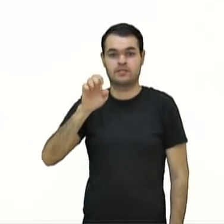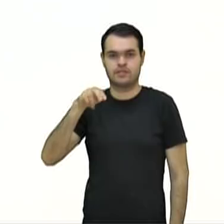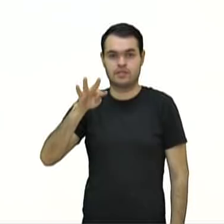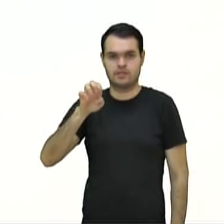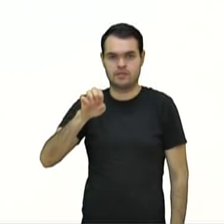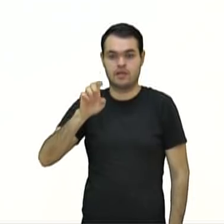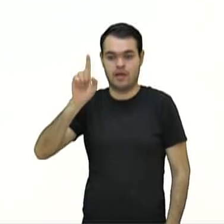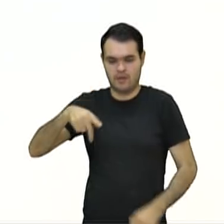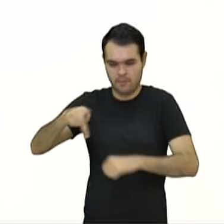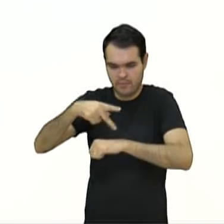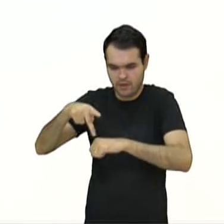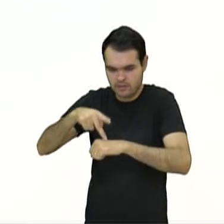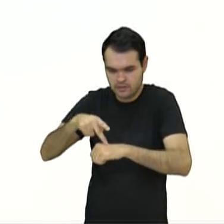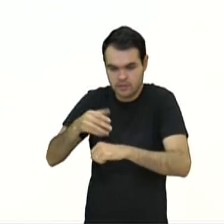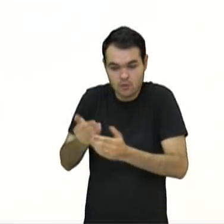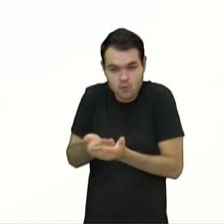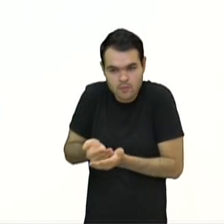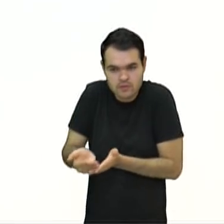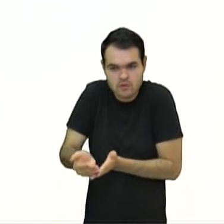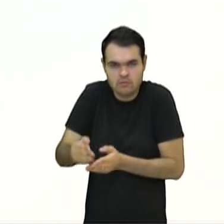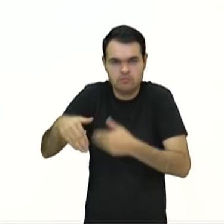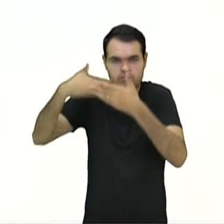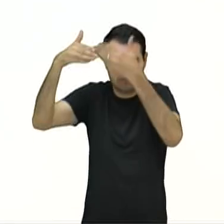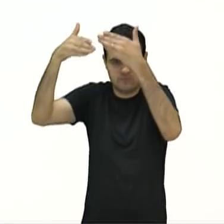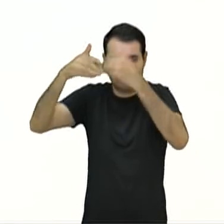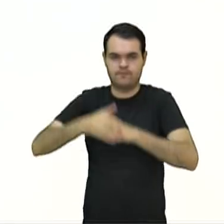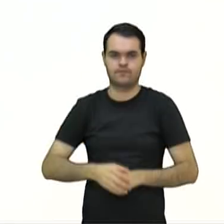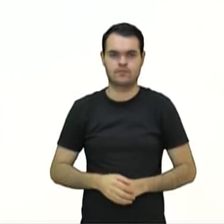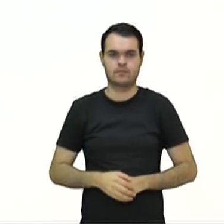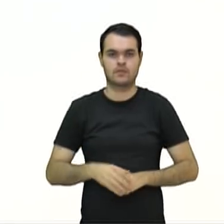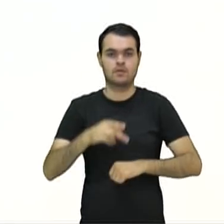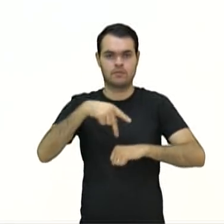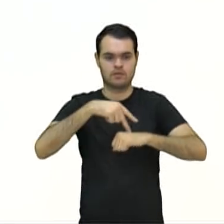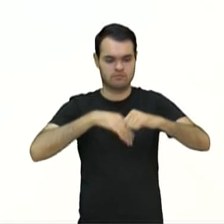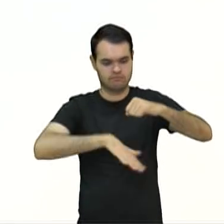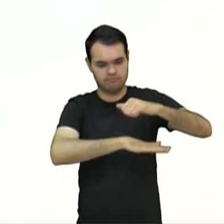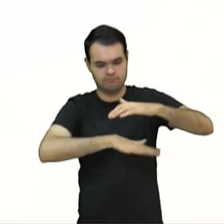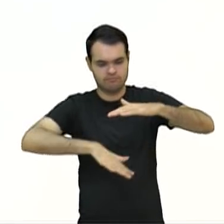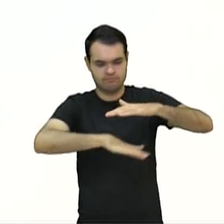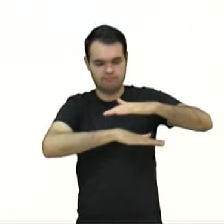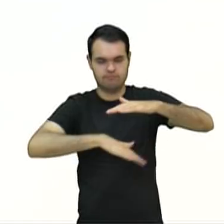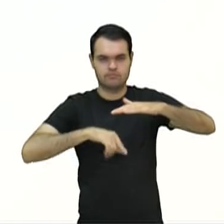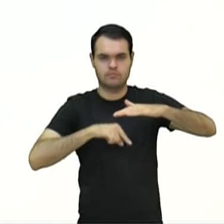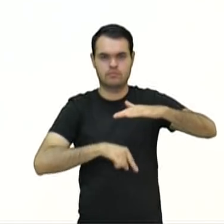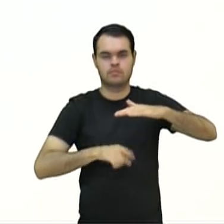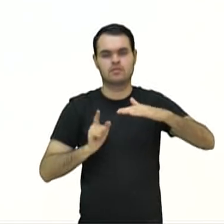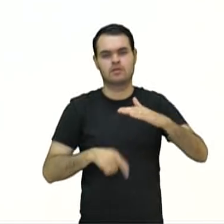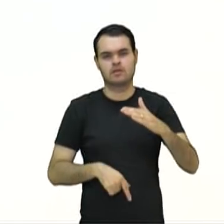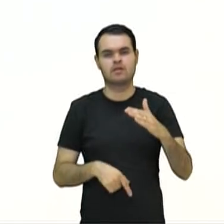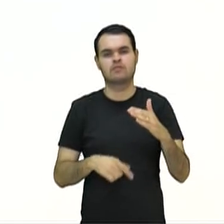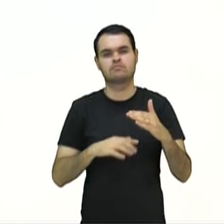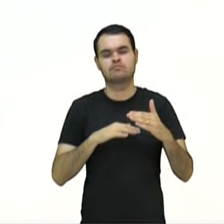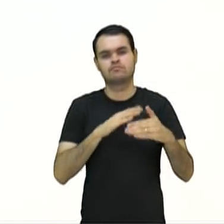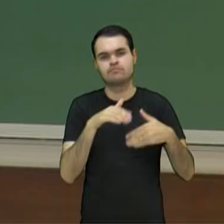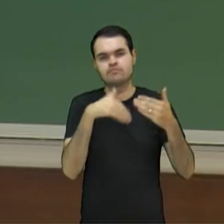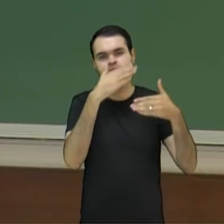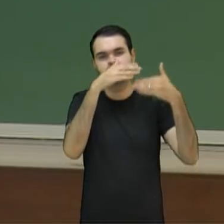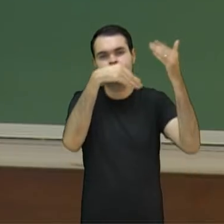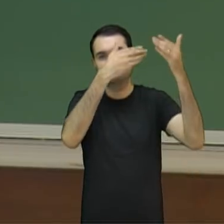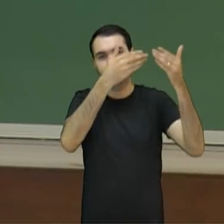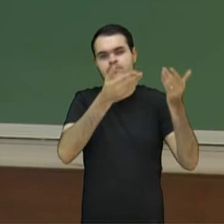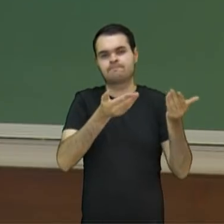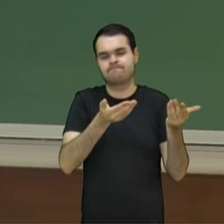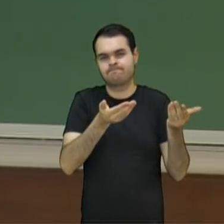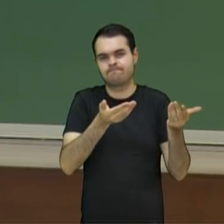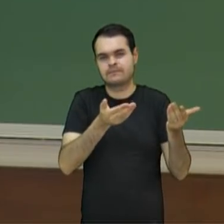em desenvolvimento. E o subdesenvolvido é aquele país que apresenta condições de desenvolvimento muito